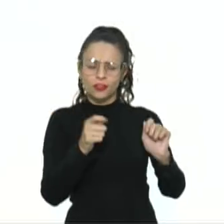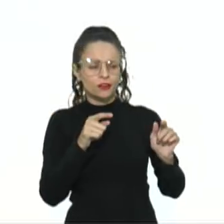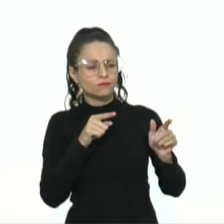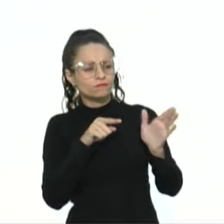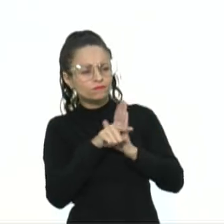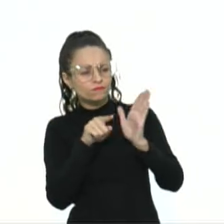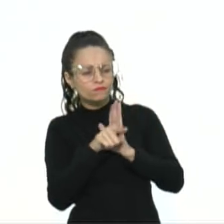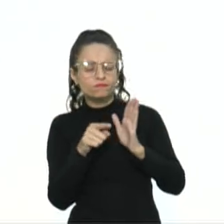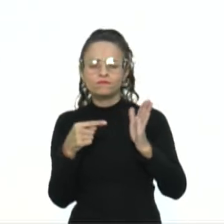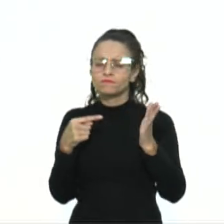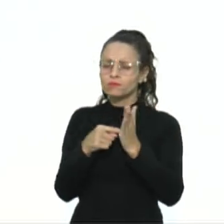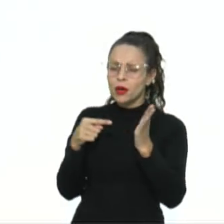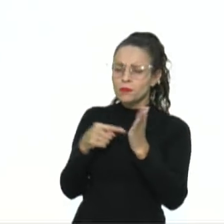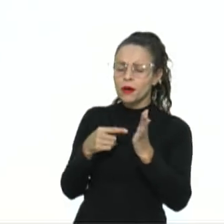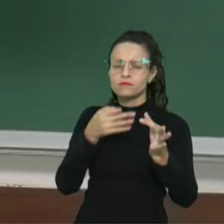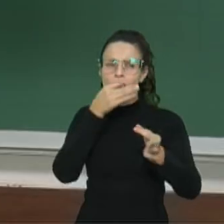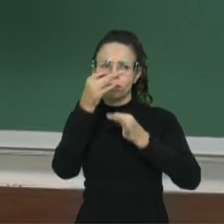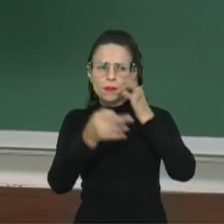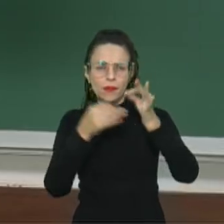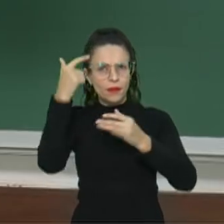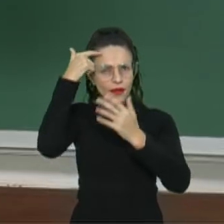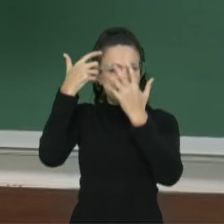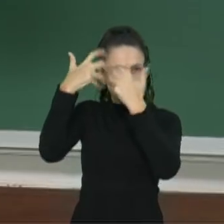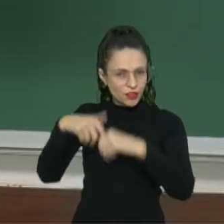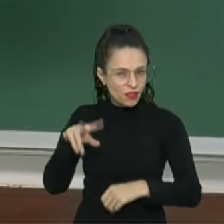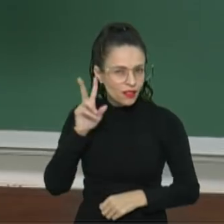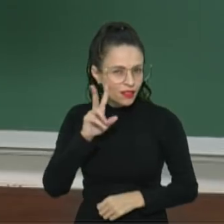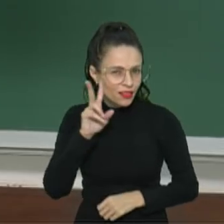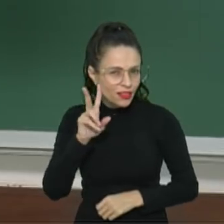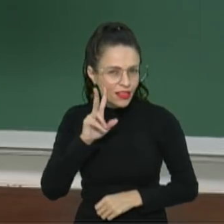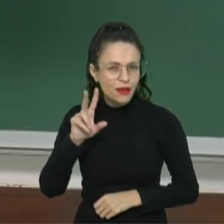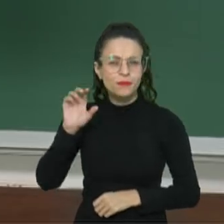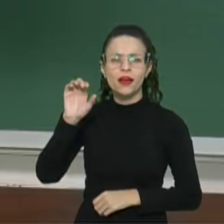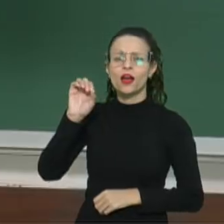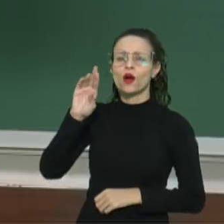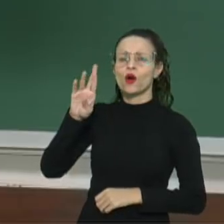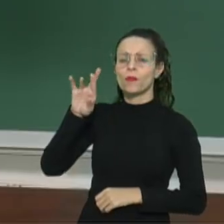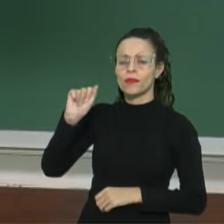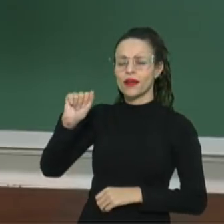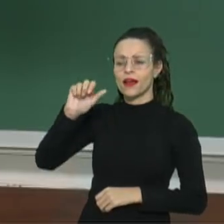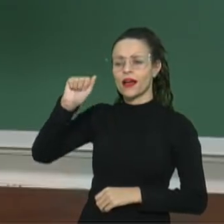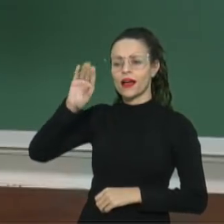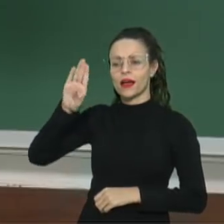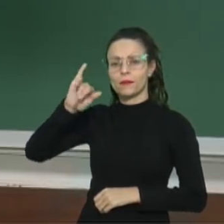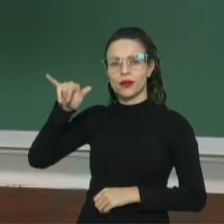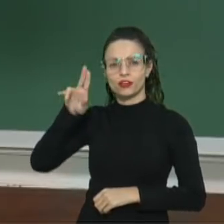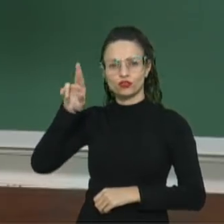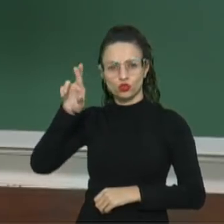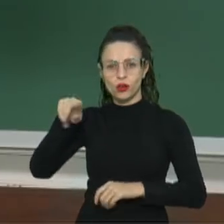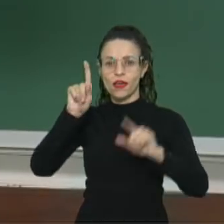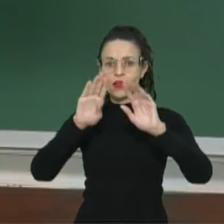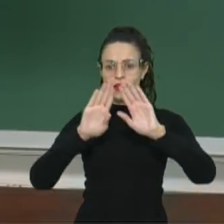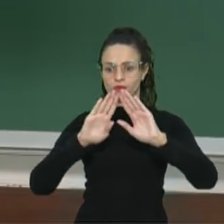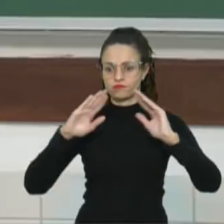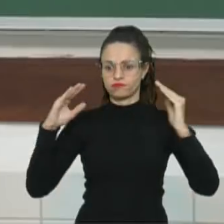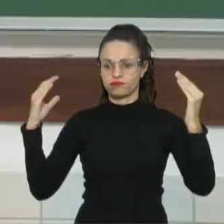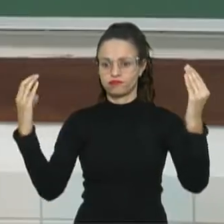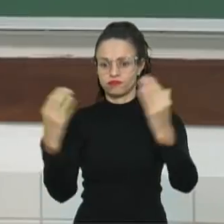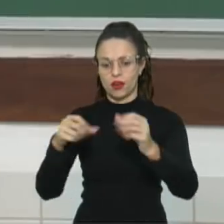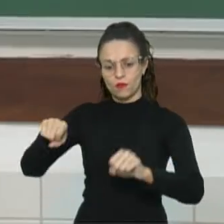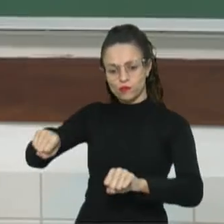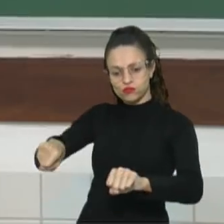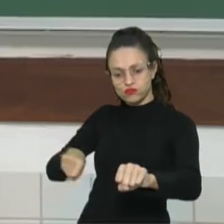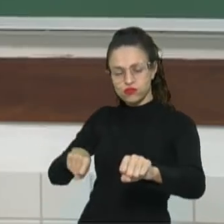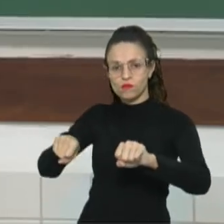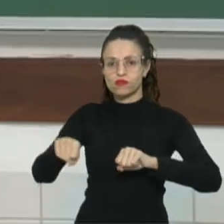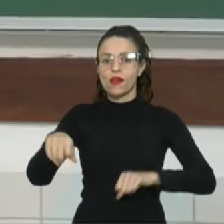criticar, denunciar e refletir. Estão lembrados da obra Abajur? Né? Era uma obra de arte de instalação, que